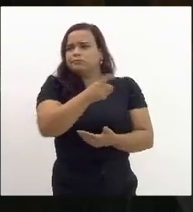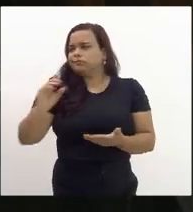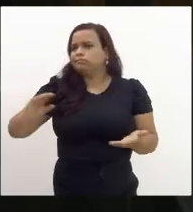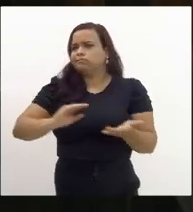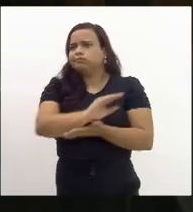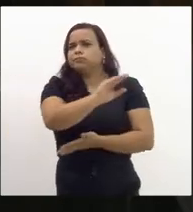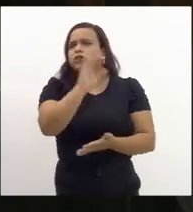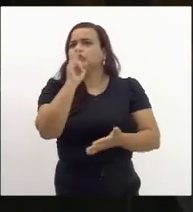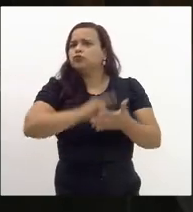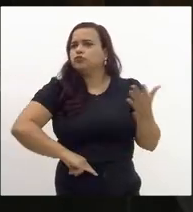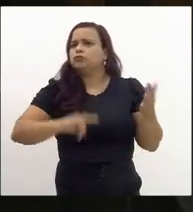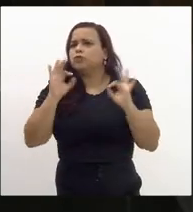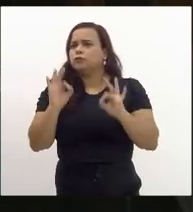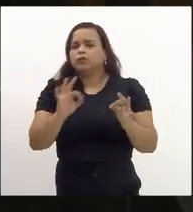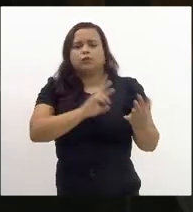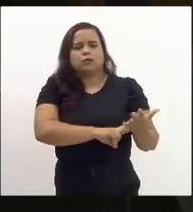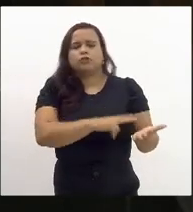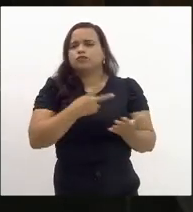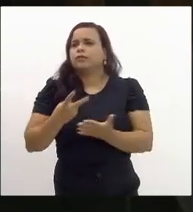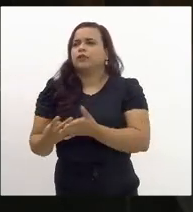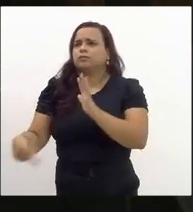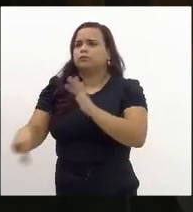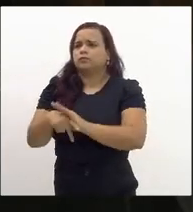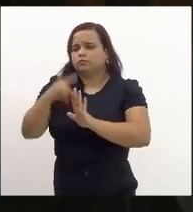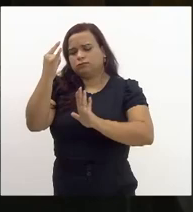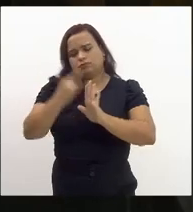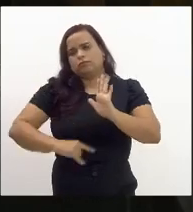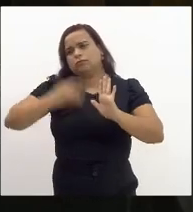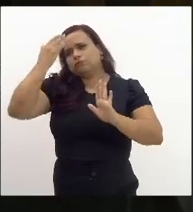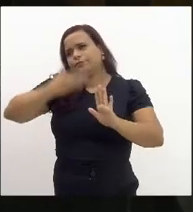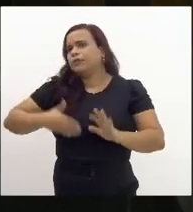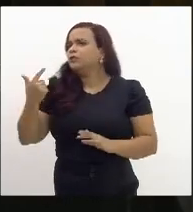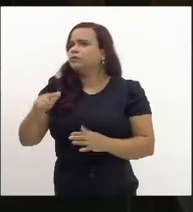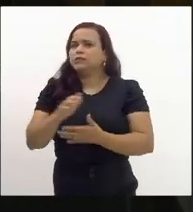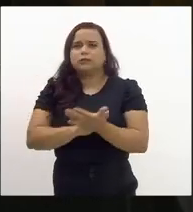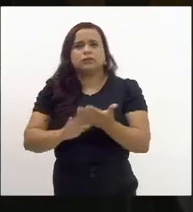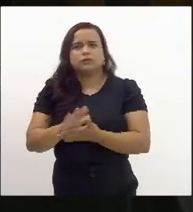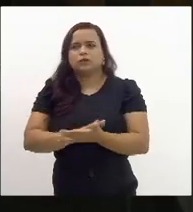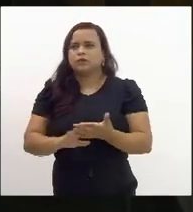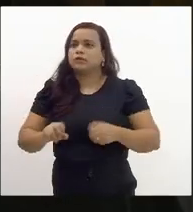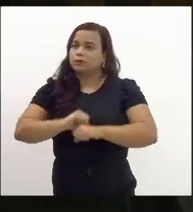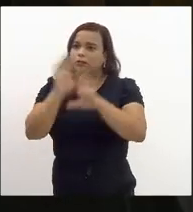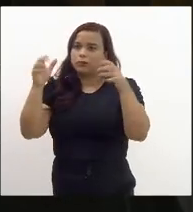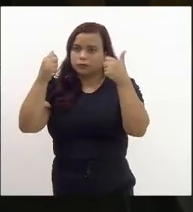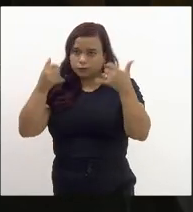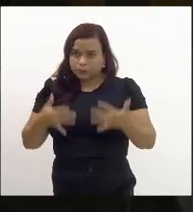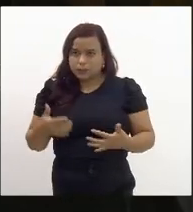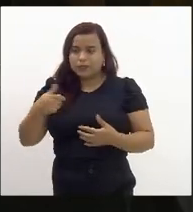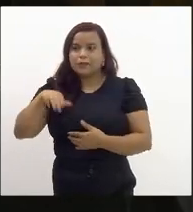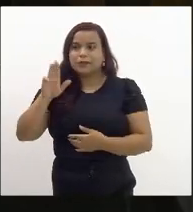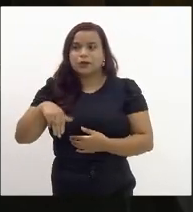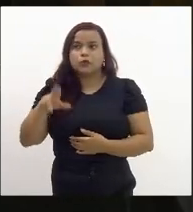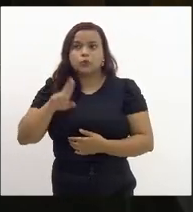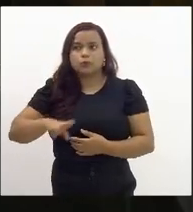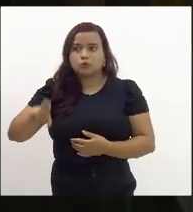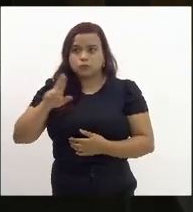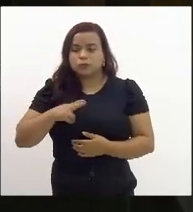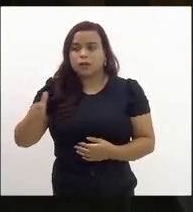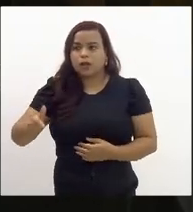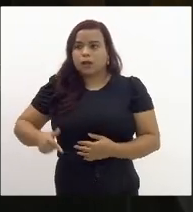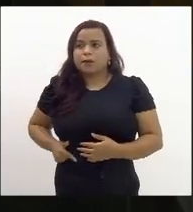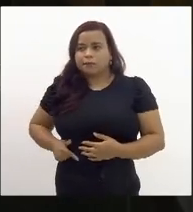policiais, a cessão desses policiais. E aqui eu deixo muito claro, quem utiliza força